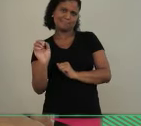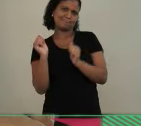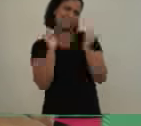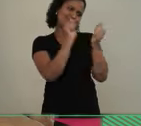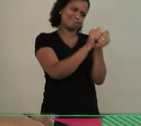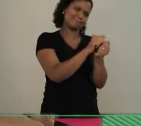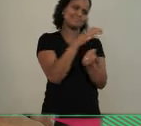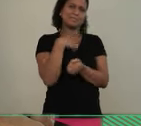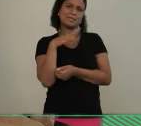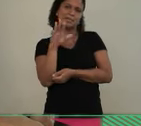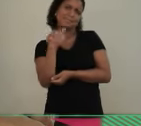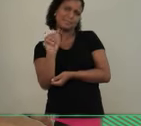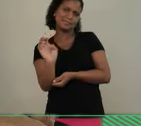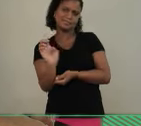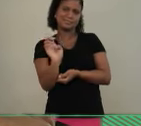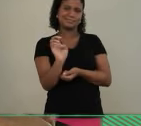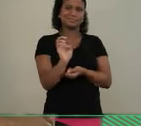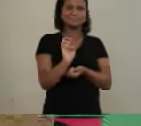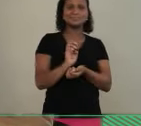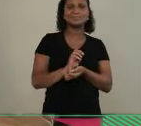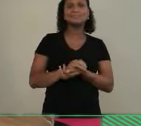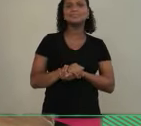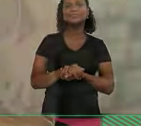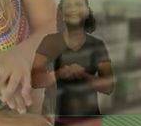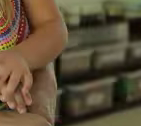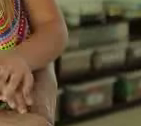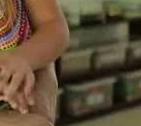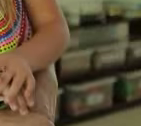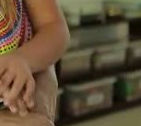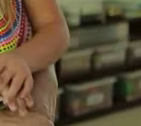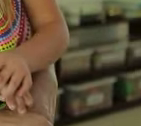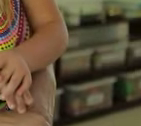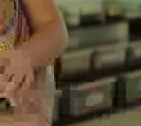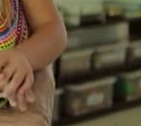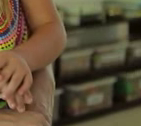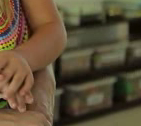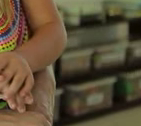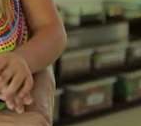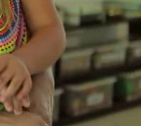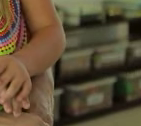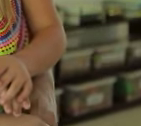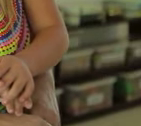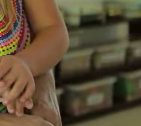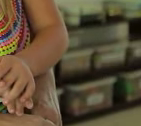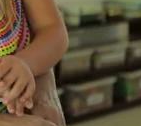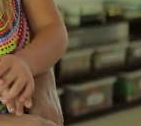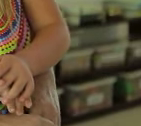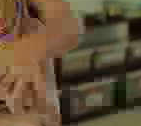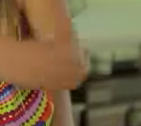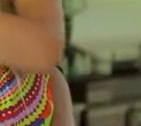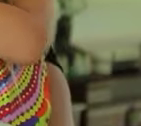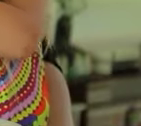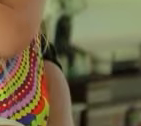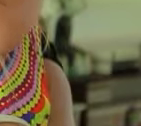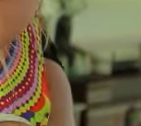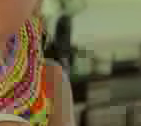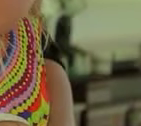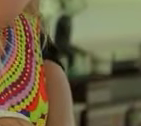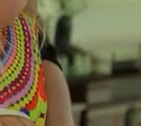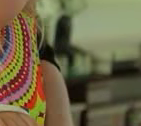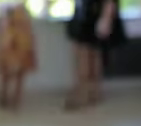minha avó, sempre foi junto. Com mais a minha mãe. E como é o nome da sua professora? Lívia, minha